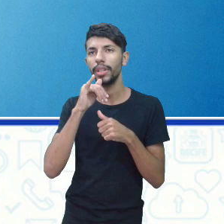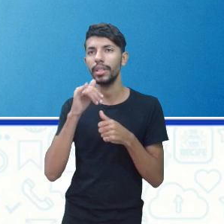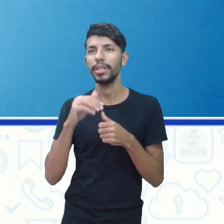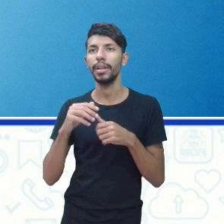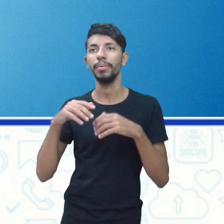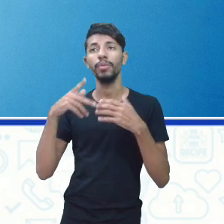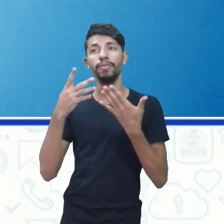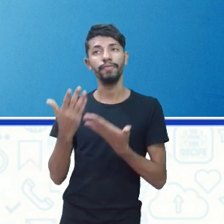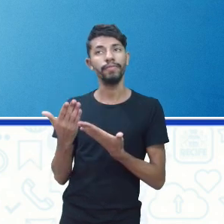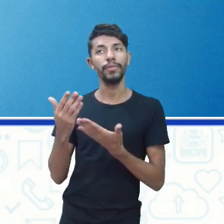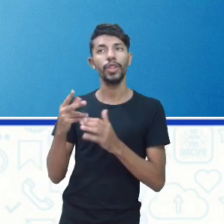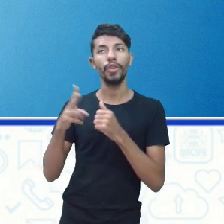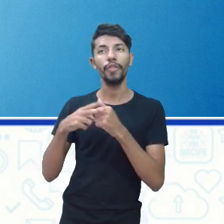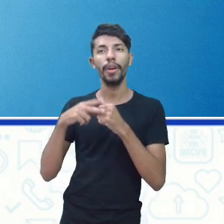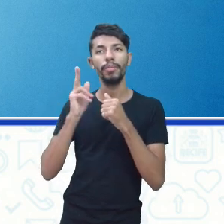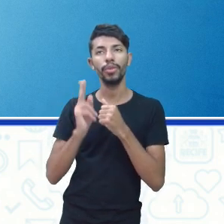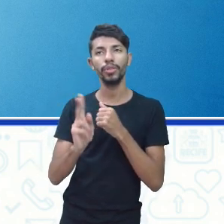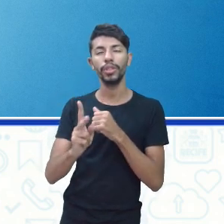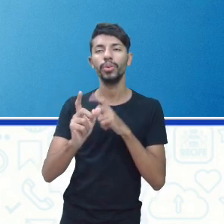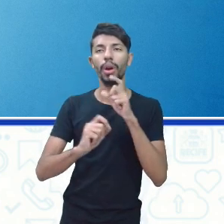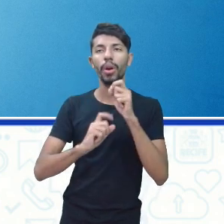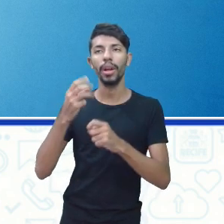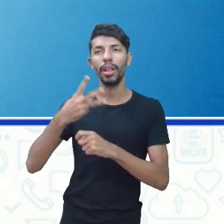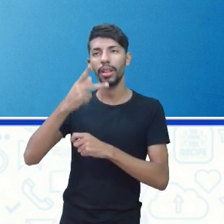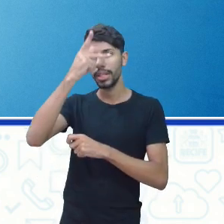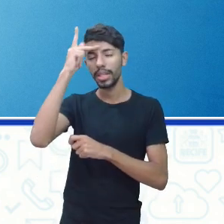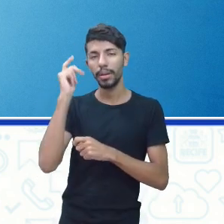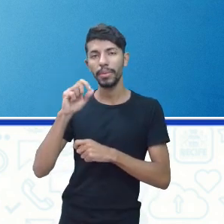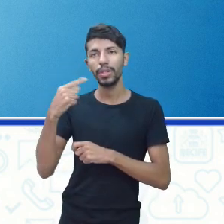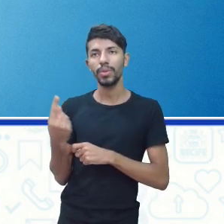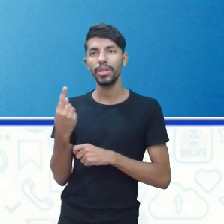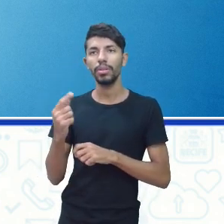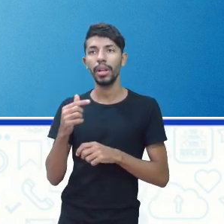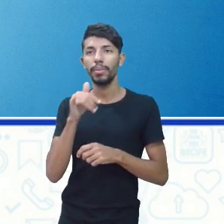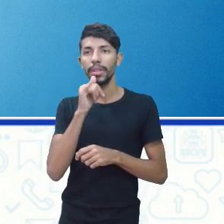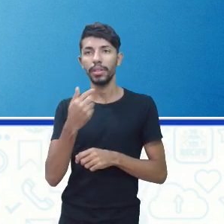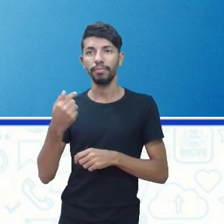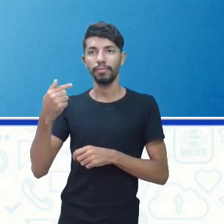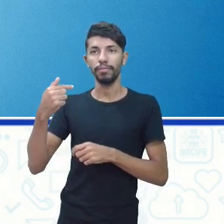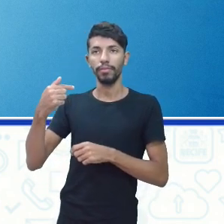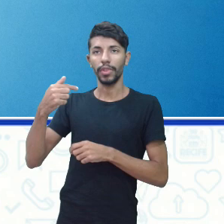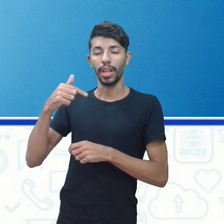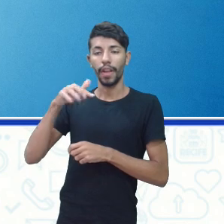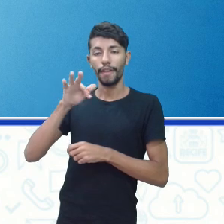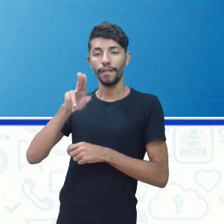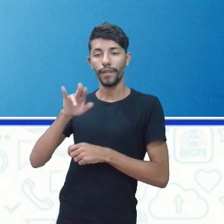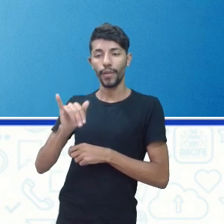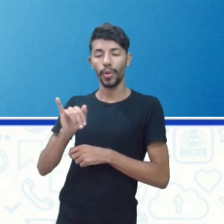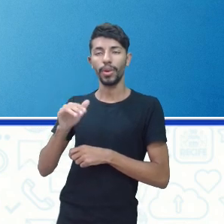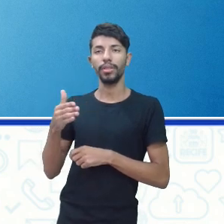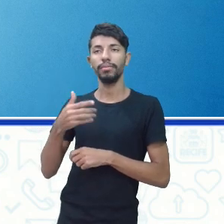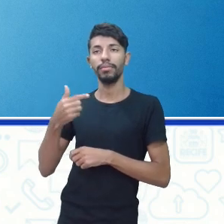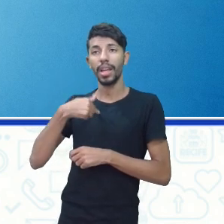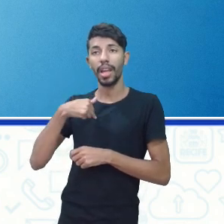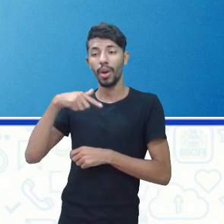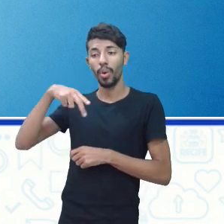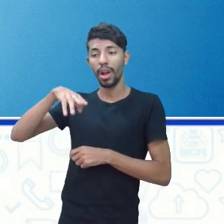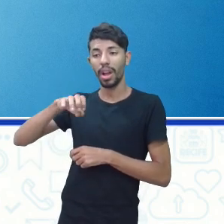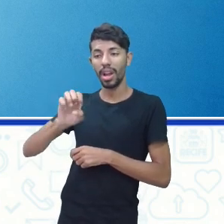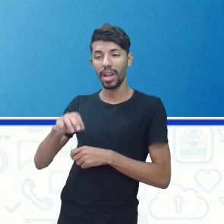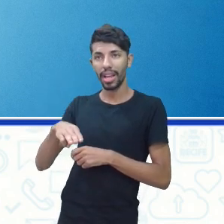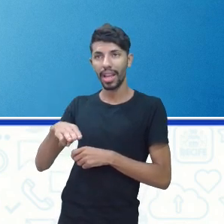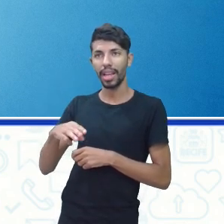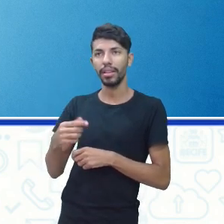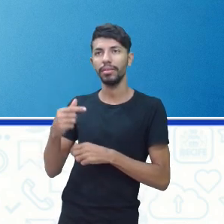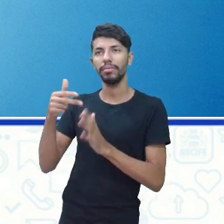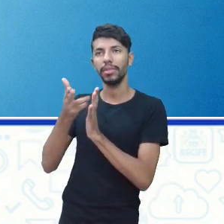desenhei isto. Fui eu quem desenhou isto. Também pode ser, não é, falado desta forma,